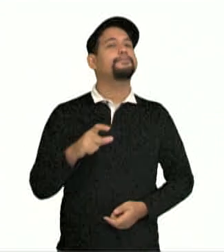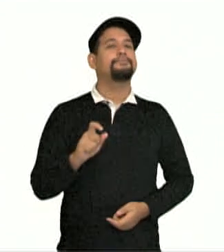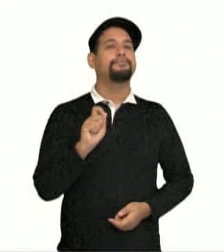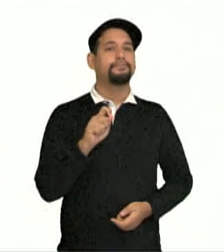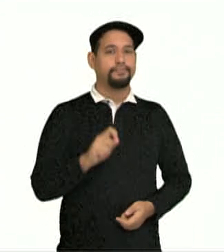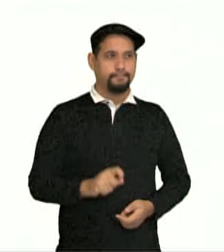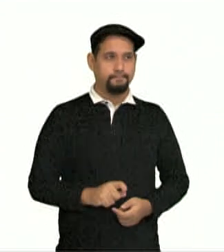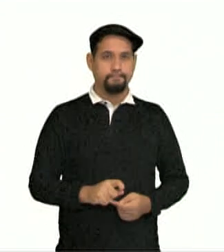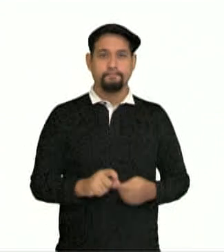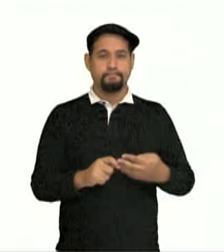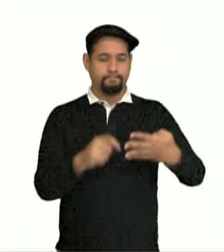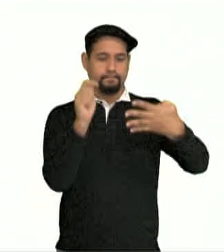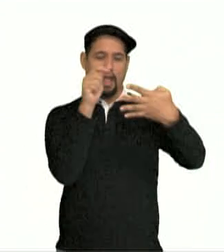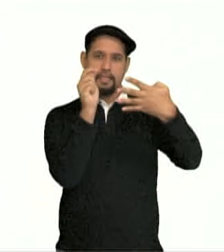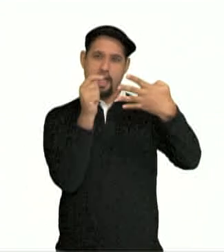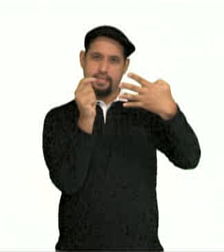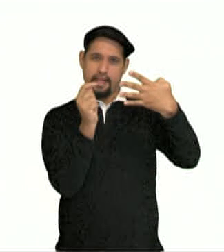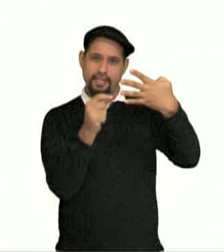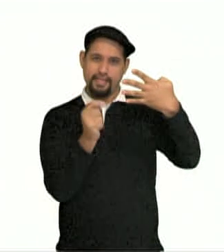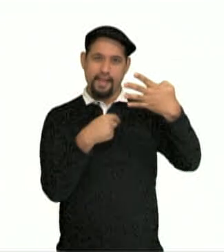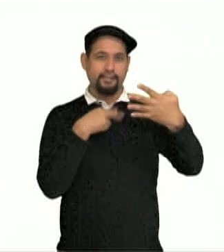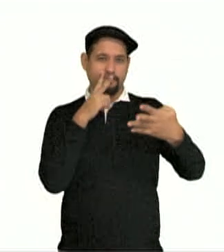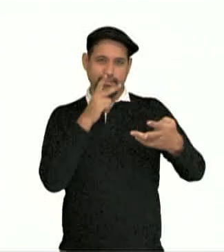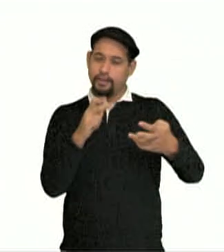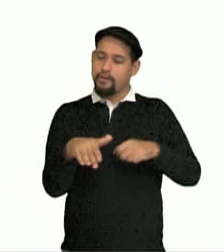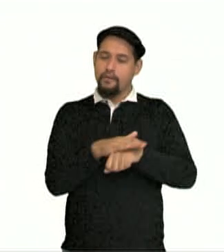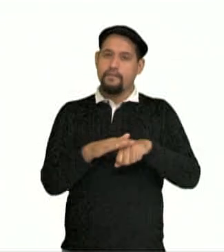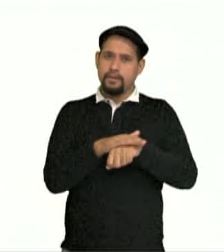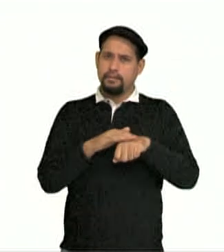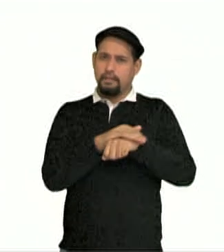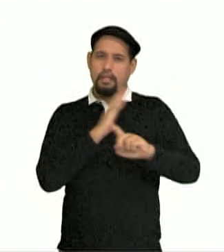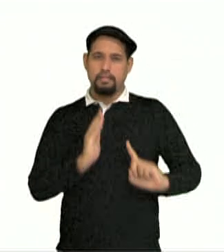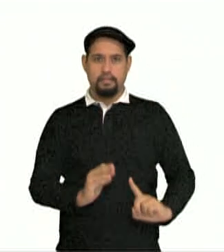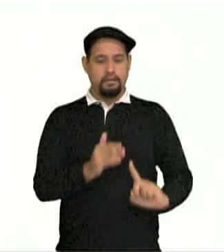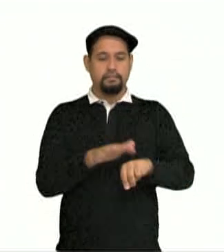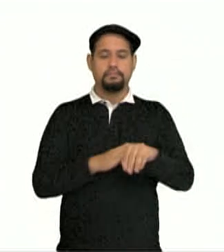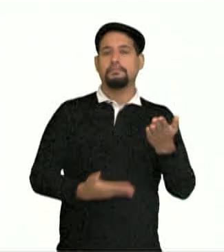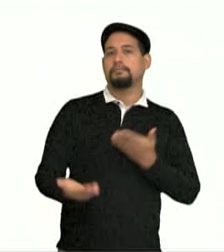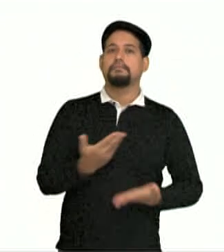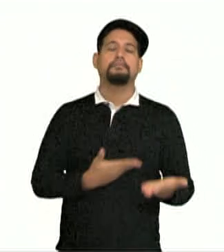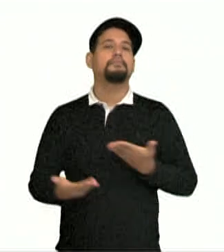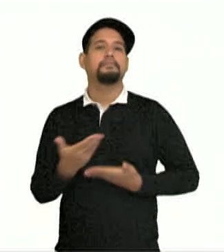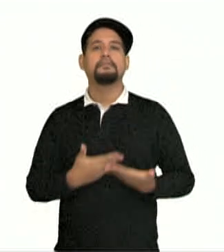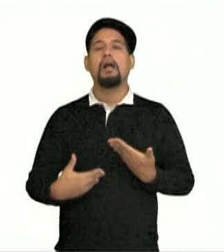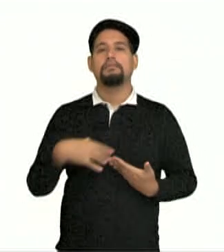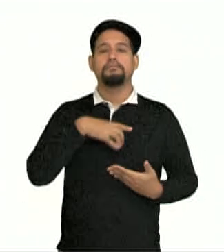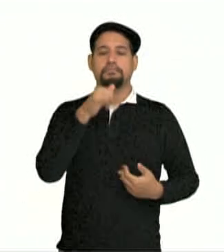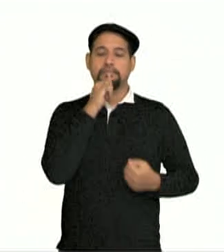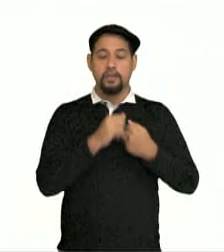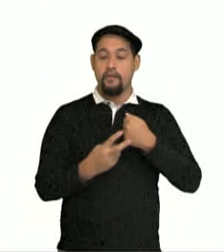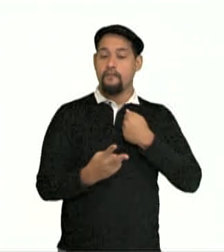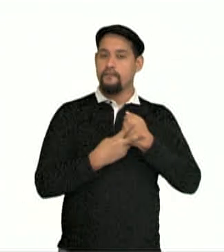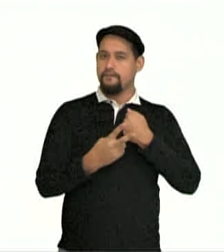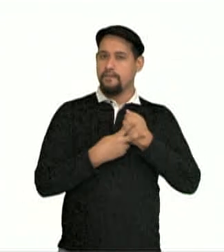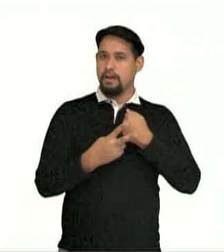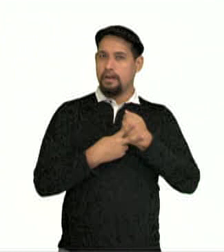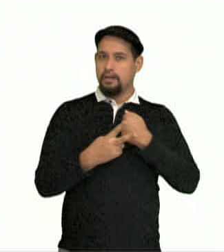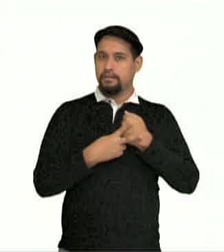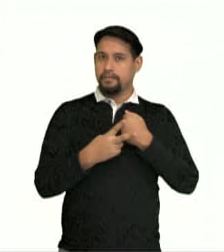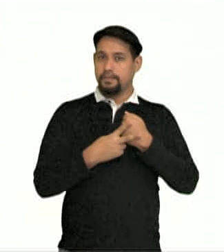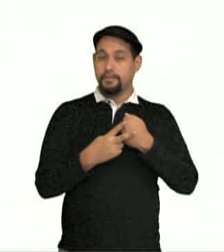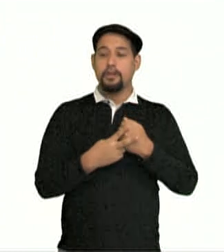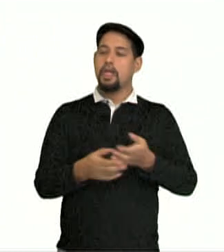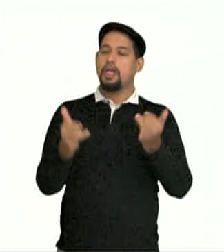quê? Parágrafo e travessão, nós estamos vendo o discurso direto no diálogo. Então, usa verbos de sende e verbos